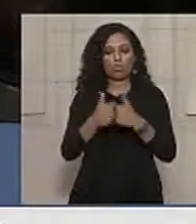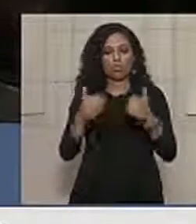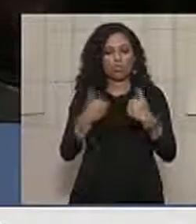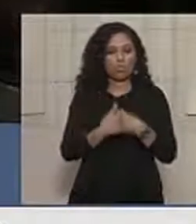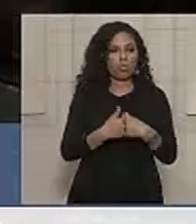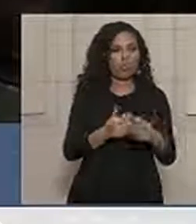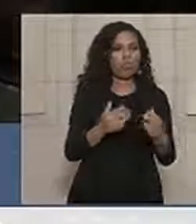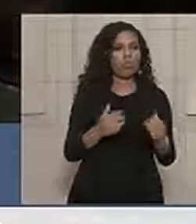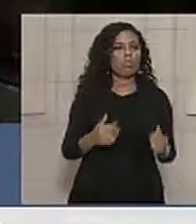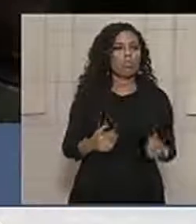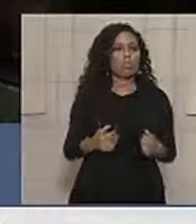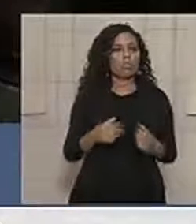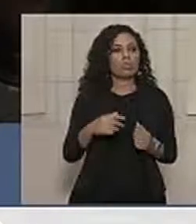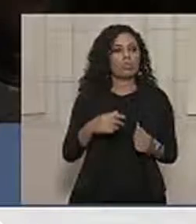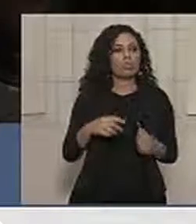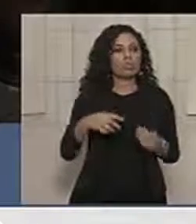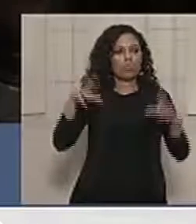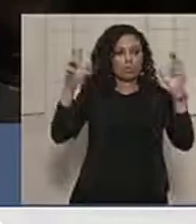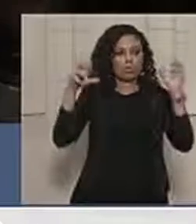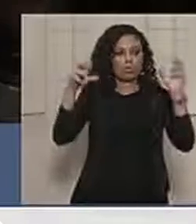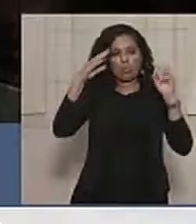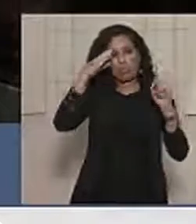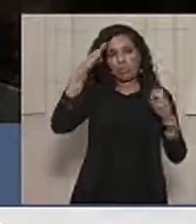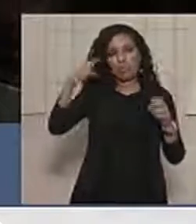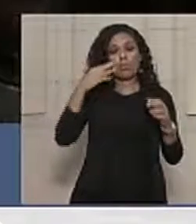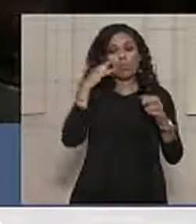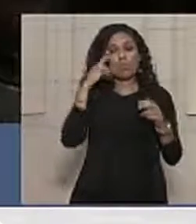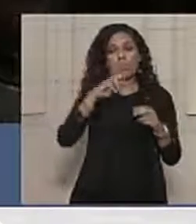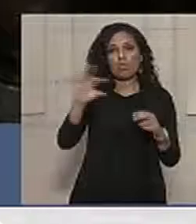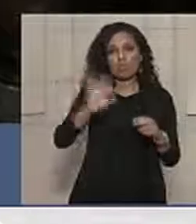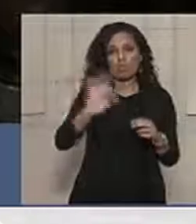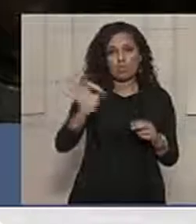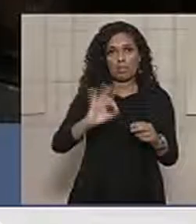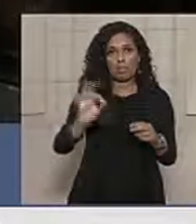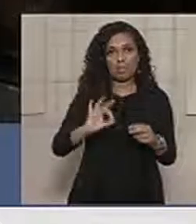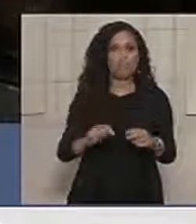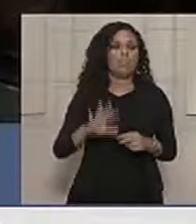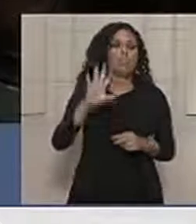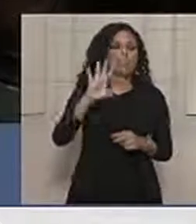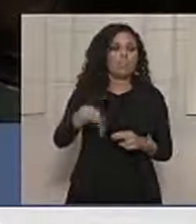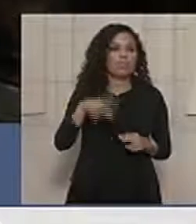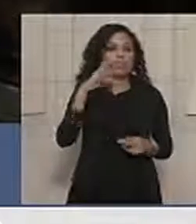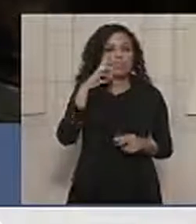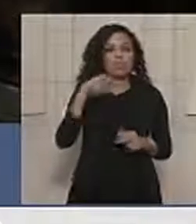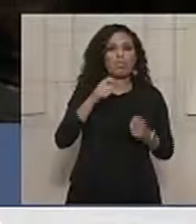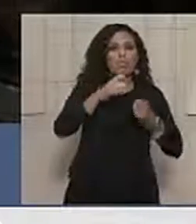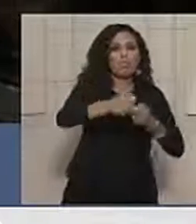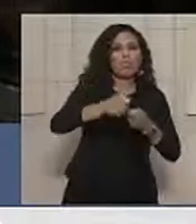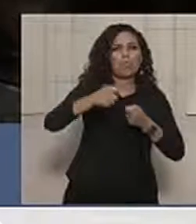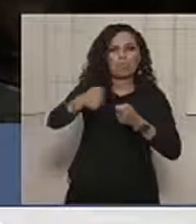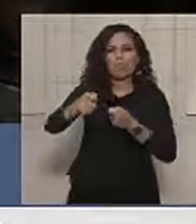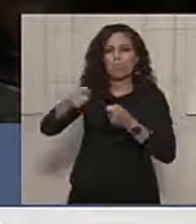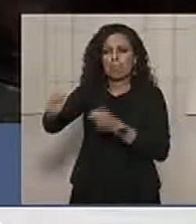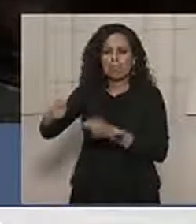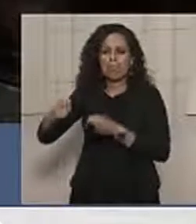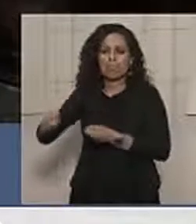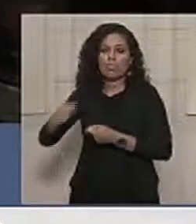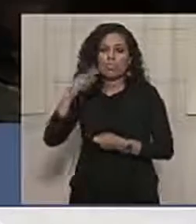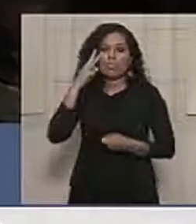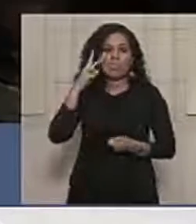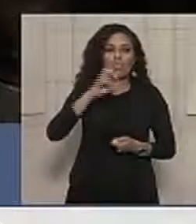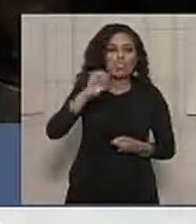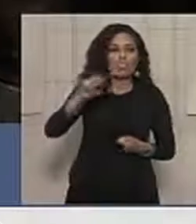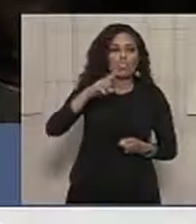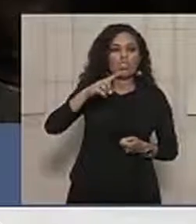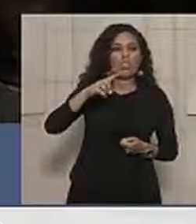mobilidade. Essa questão central não aparece, mas vão provocando para ver se os nossos colegas e as nossas